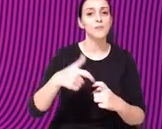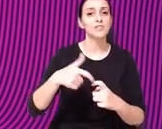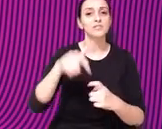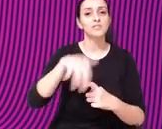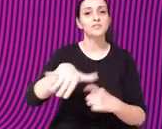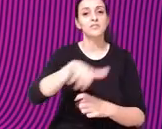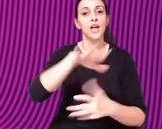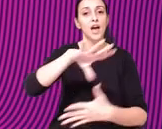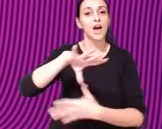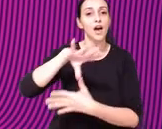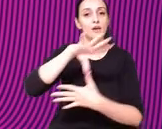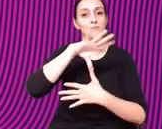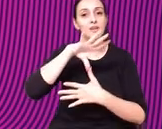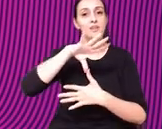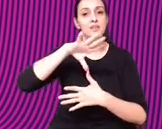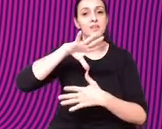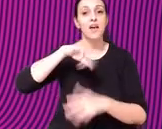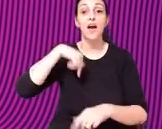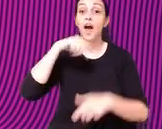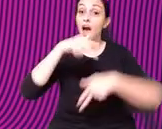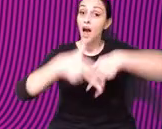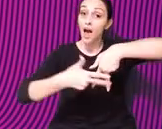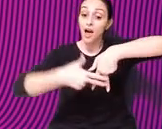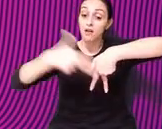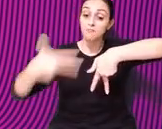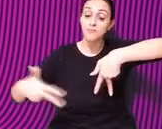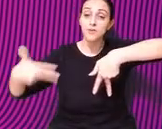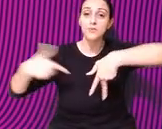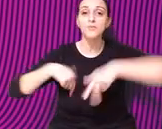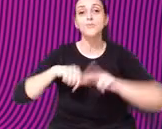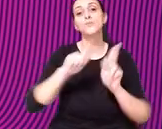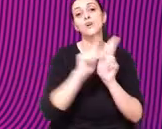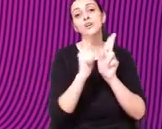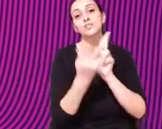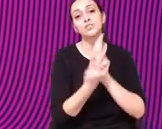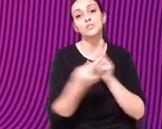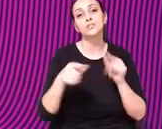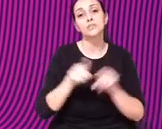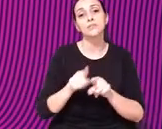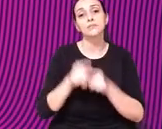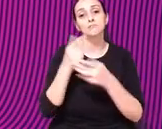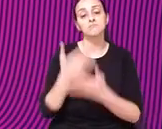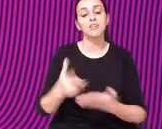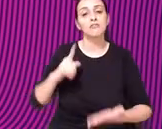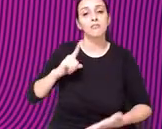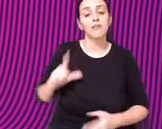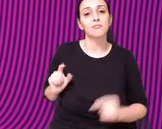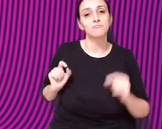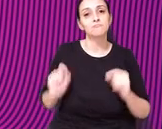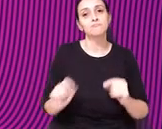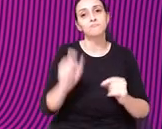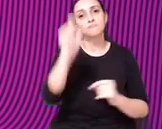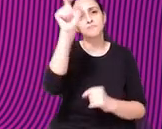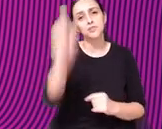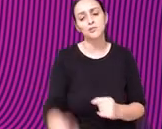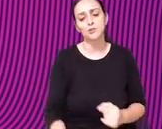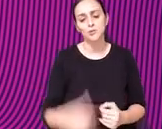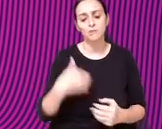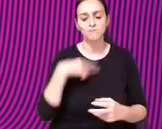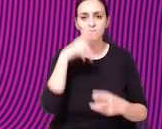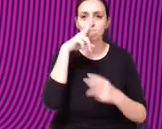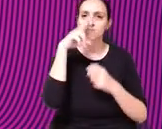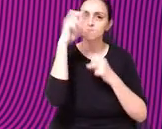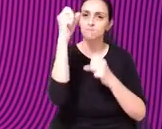medicina AMIL e da UHG, e que seguramente foi e tem sido uma pessoa que tem fortalecido o papel